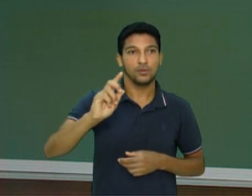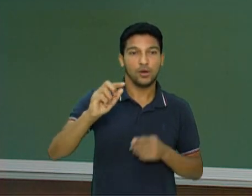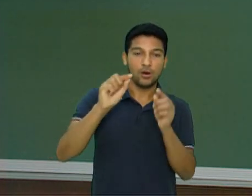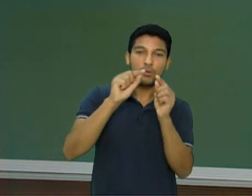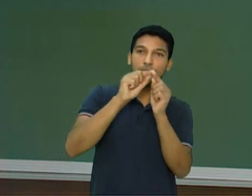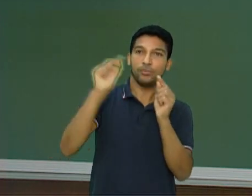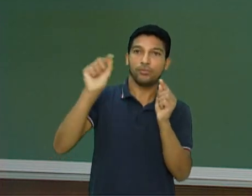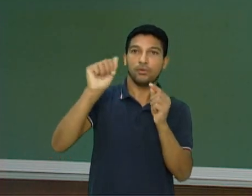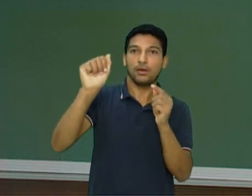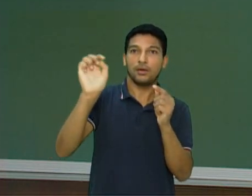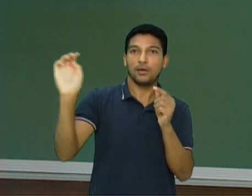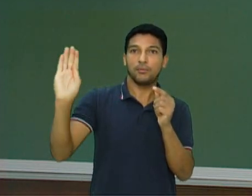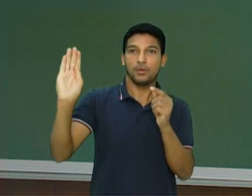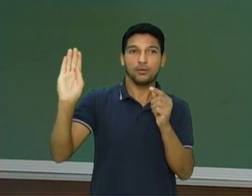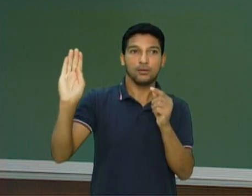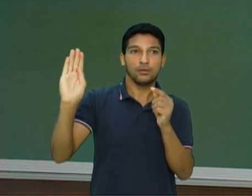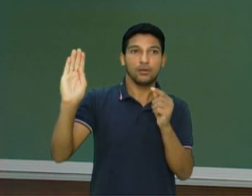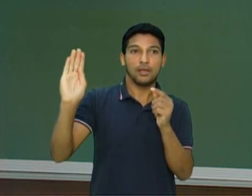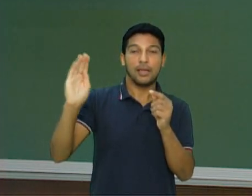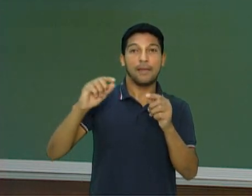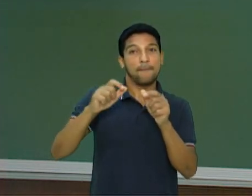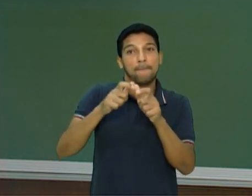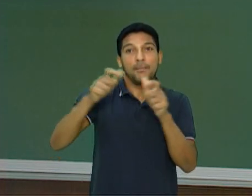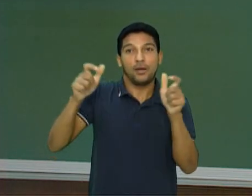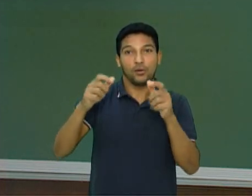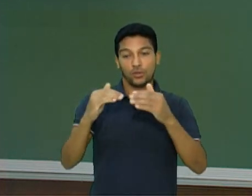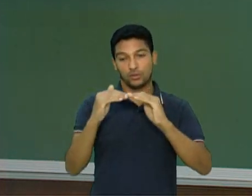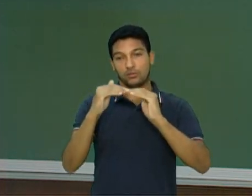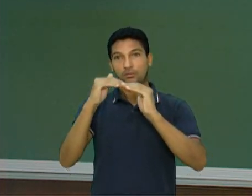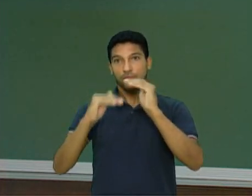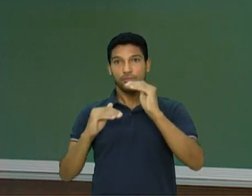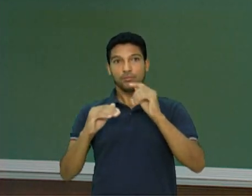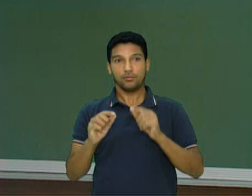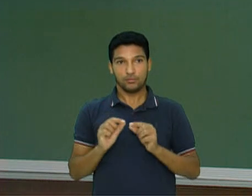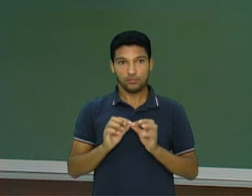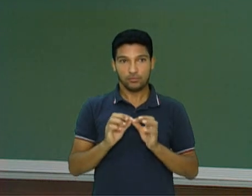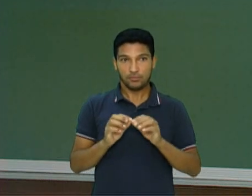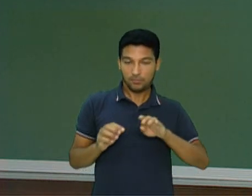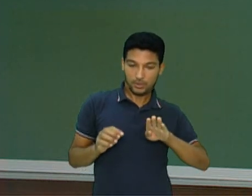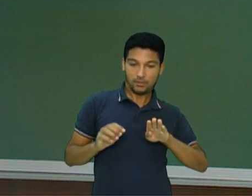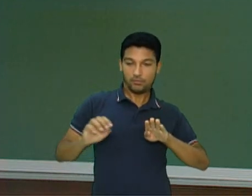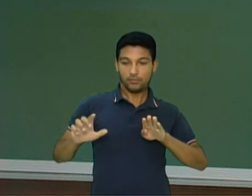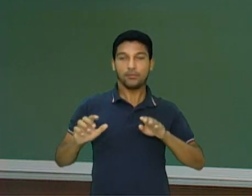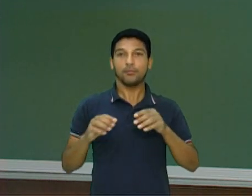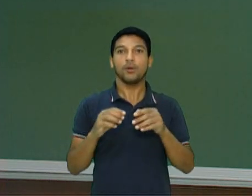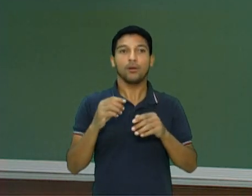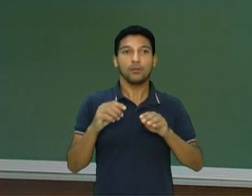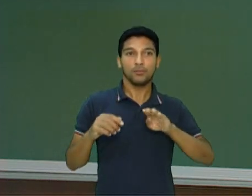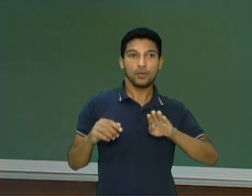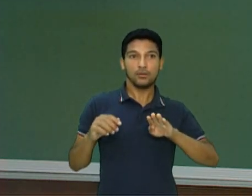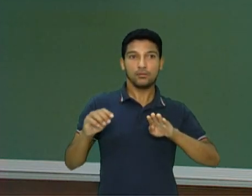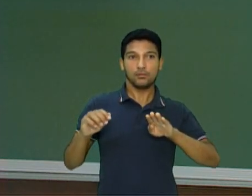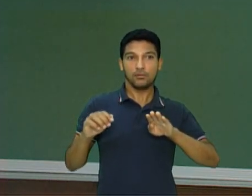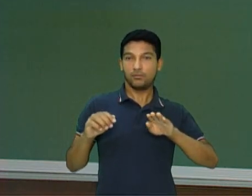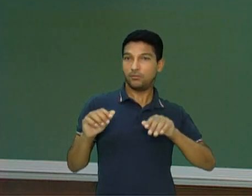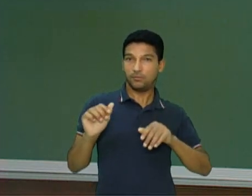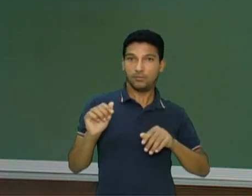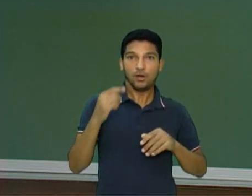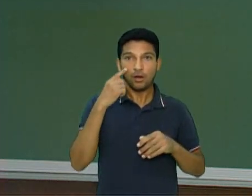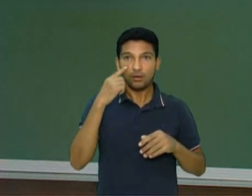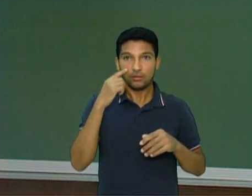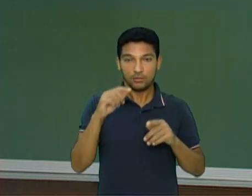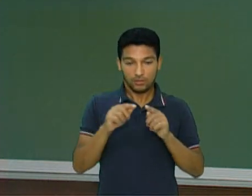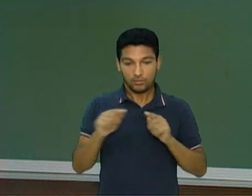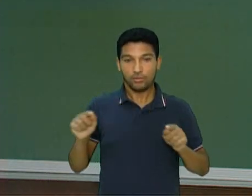segmento AB, ele é um pouco maior que o A'B', né? A sombra dele aqui é um pouquinho menor. Por quê? Porque o